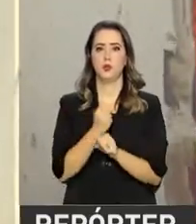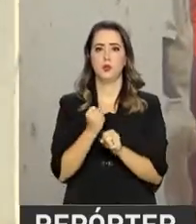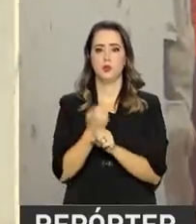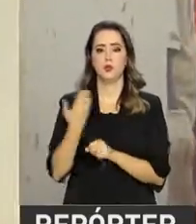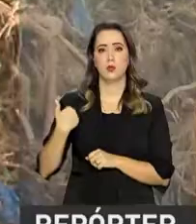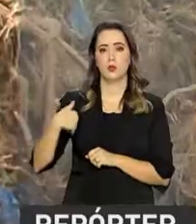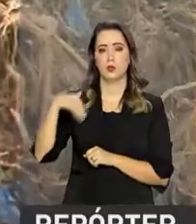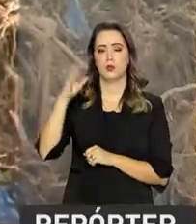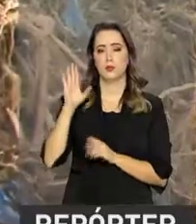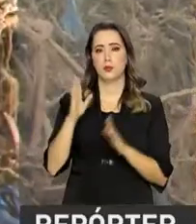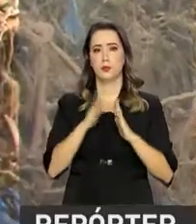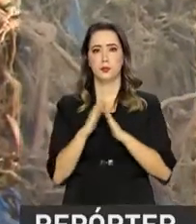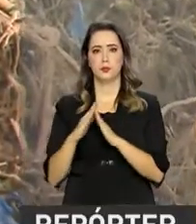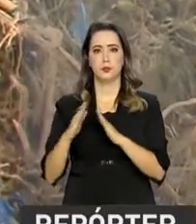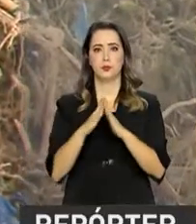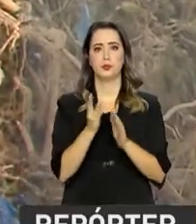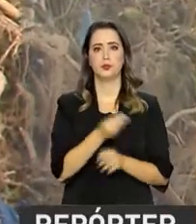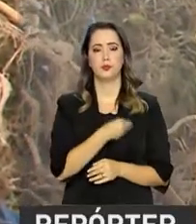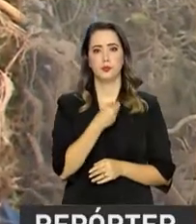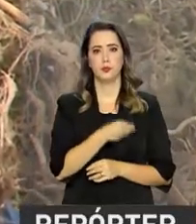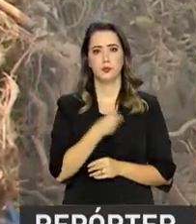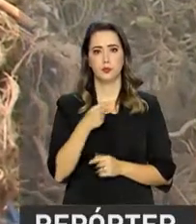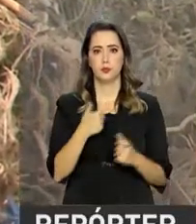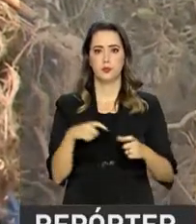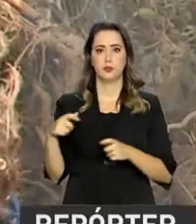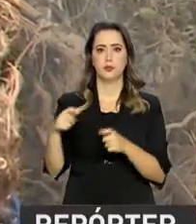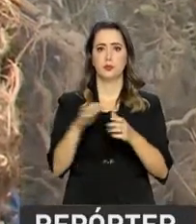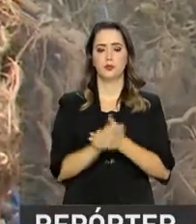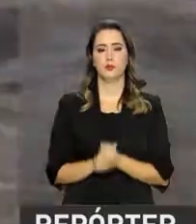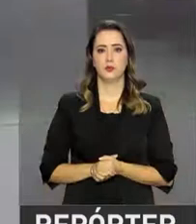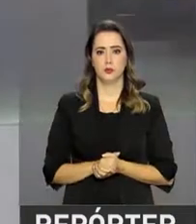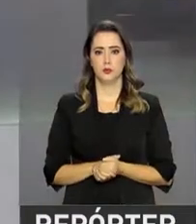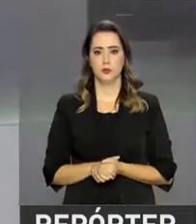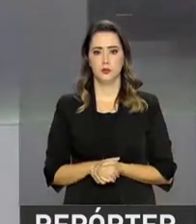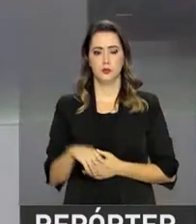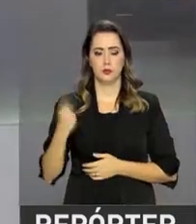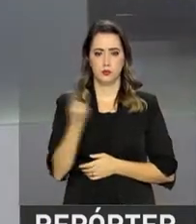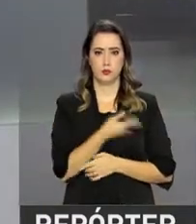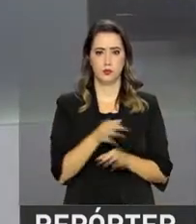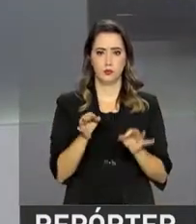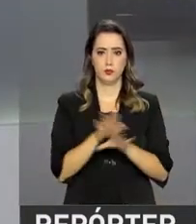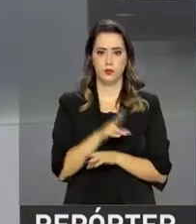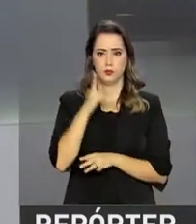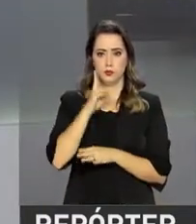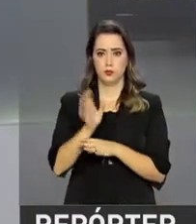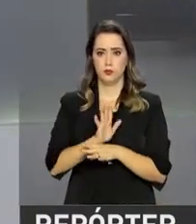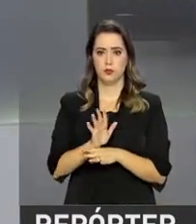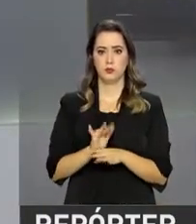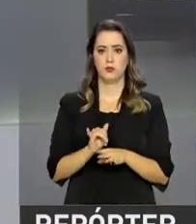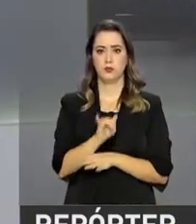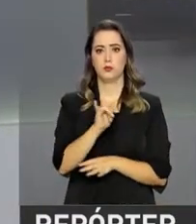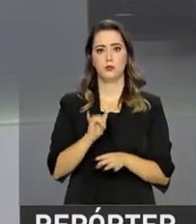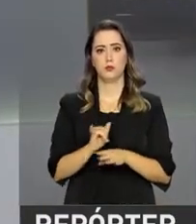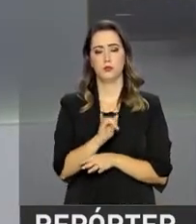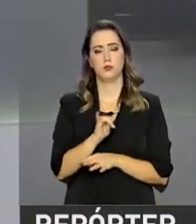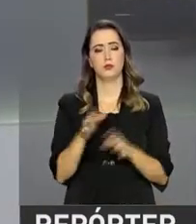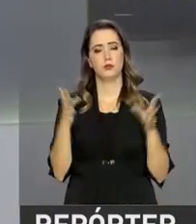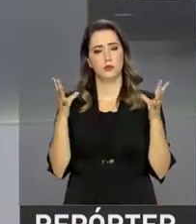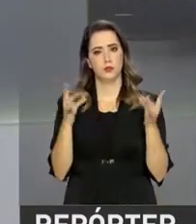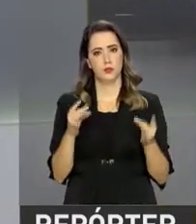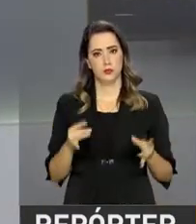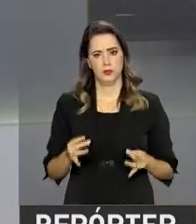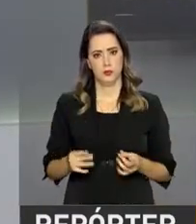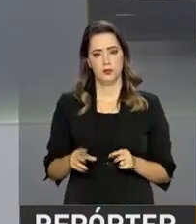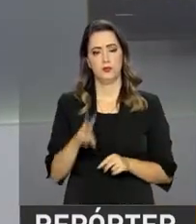do programa minha casa minha vida nessas localidades nós ficamos por aqui você pode rever as reportagens no youtube